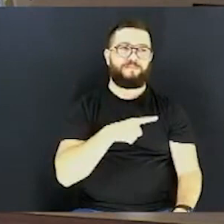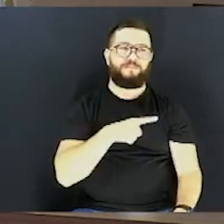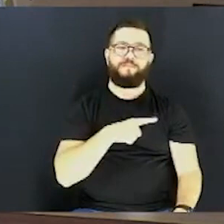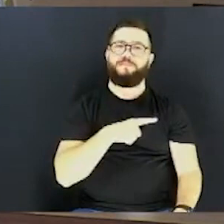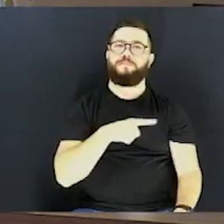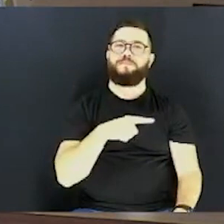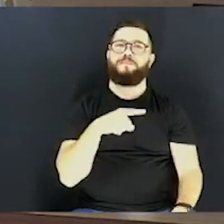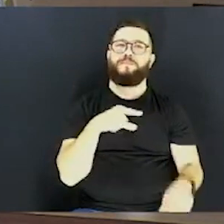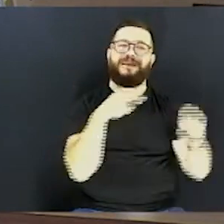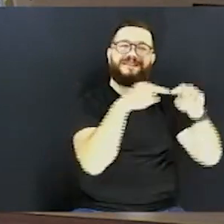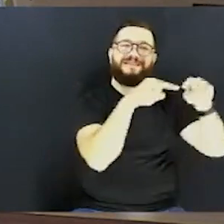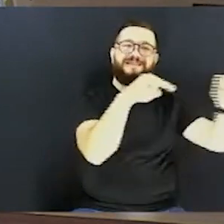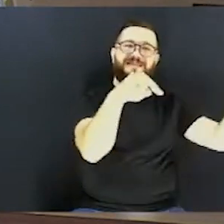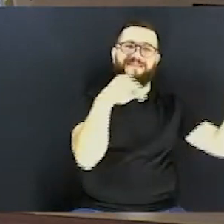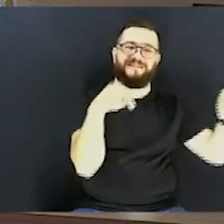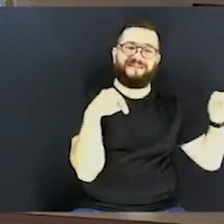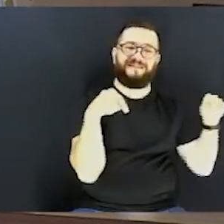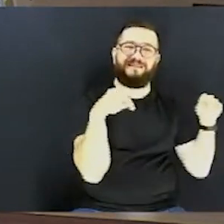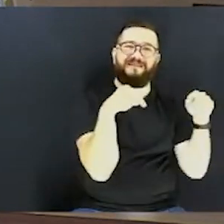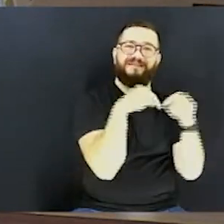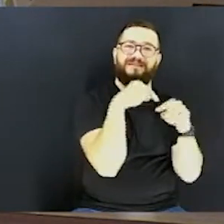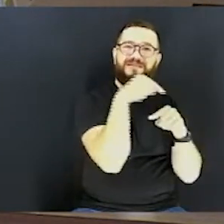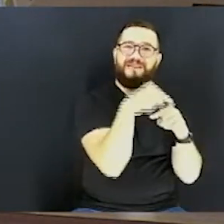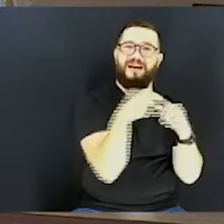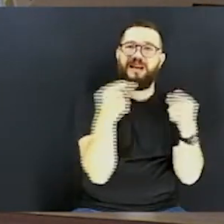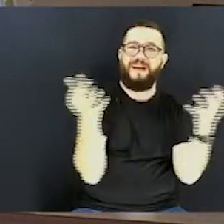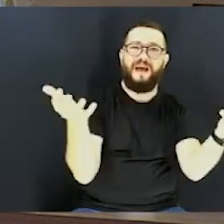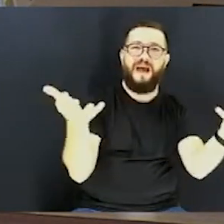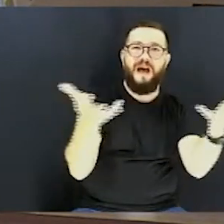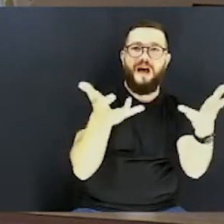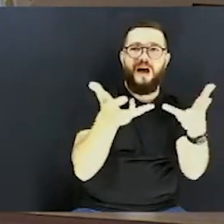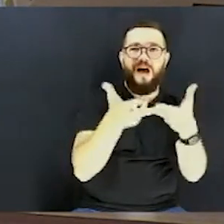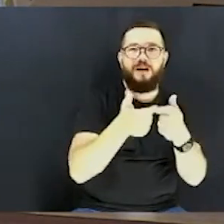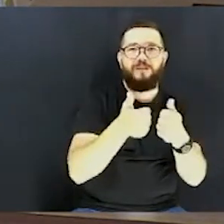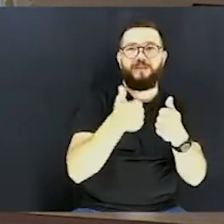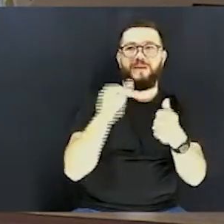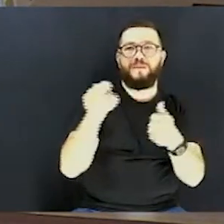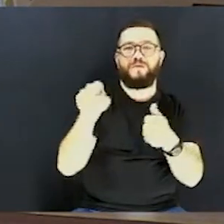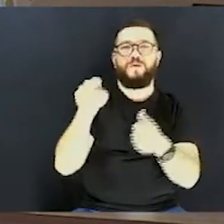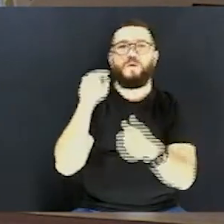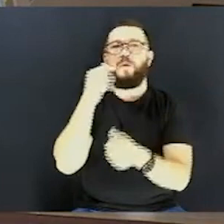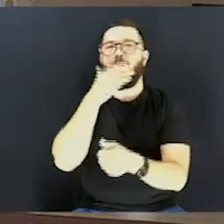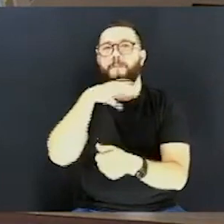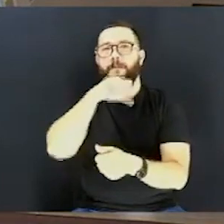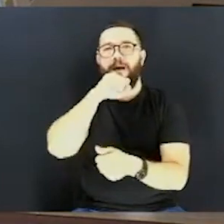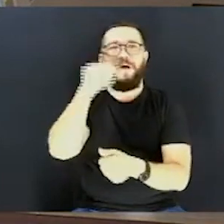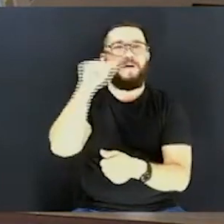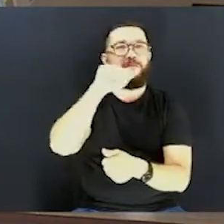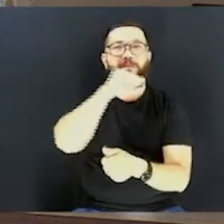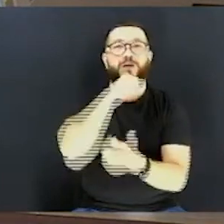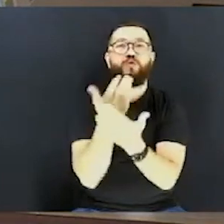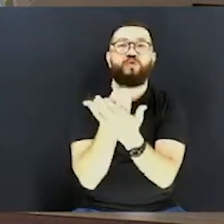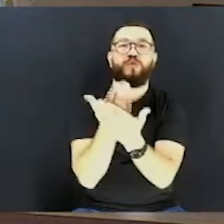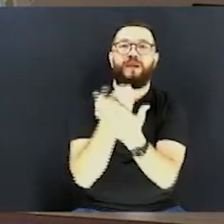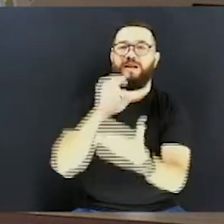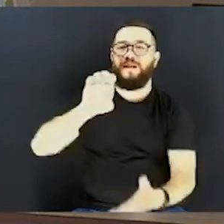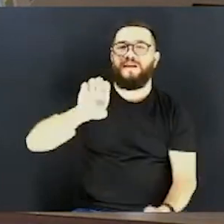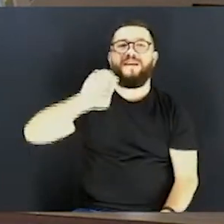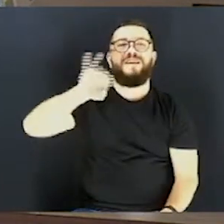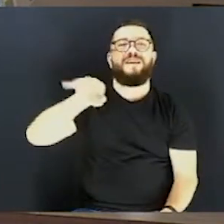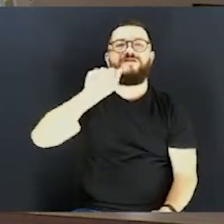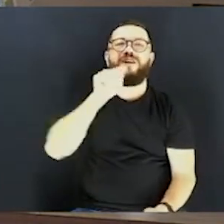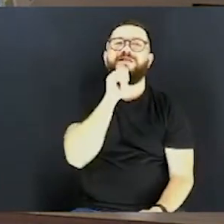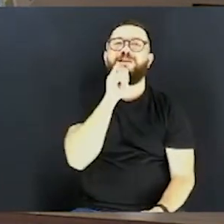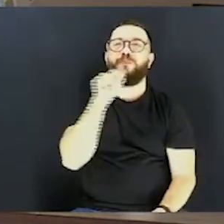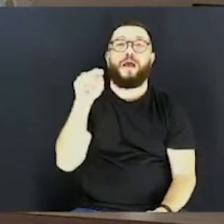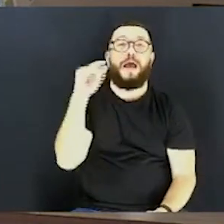acolhimento para os pais ou responsáveis que estão fazendo o EJA. O EJA é quando a pessoa, depois de adulto, vai terminar o